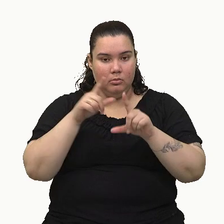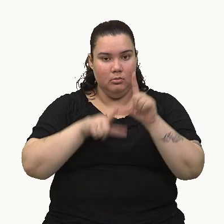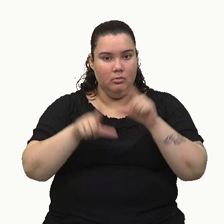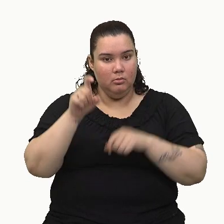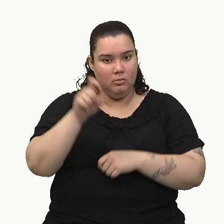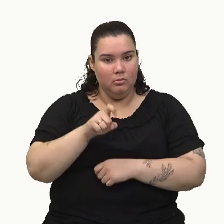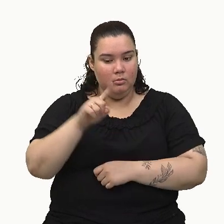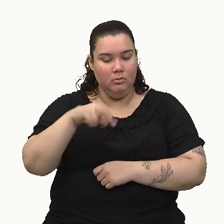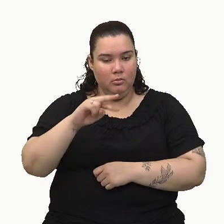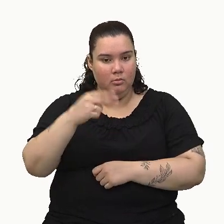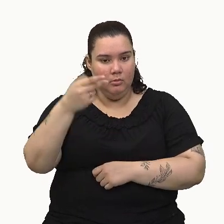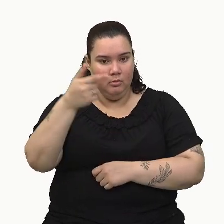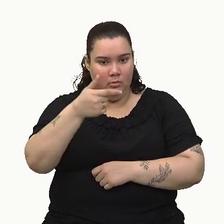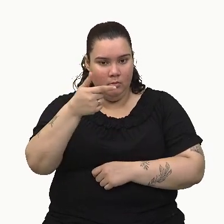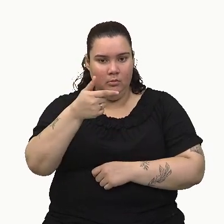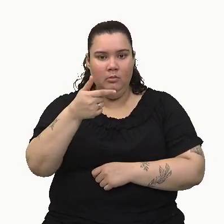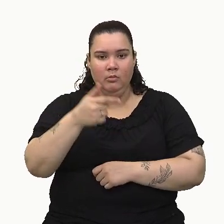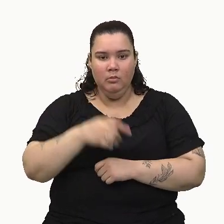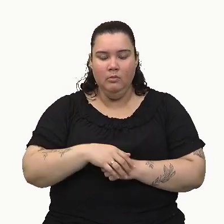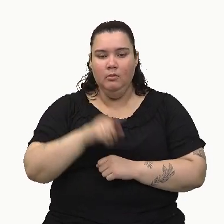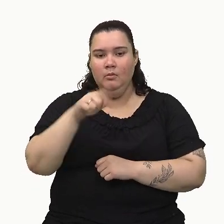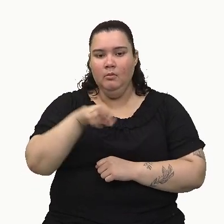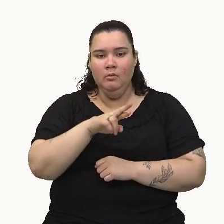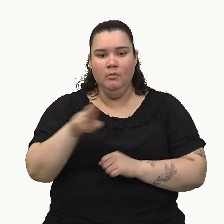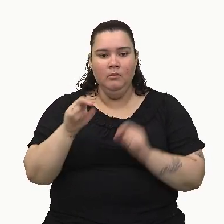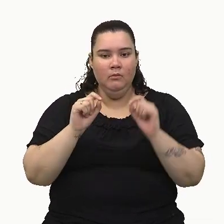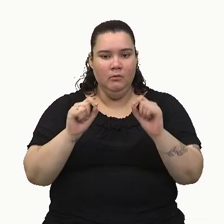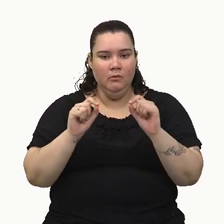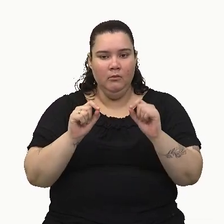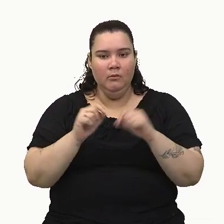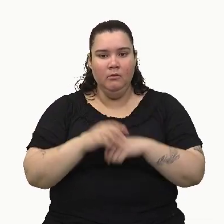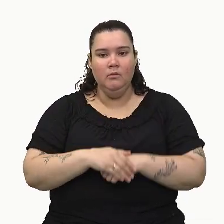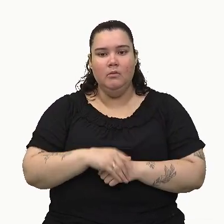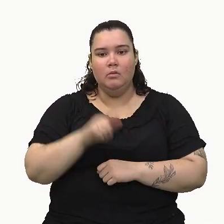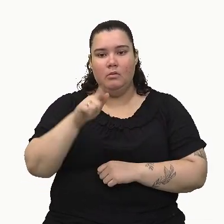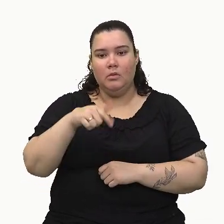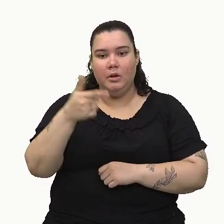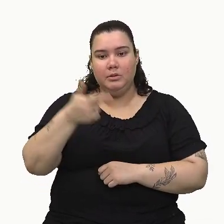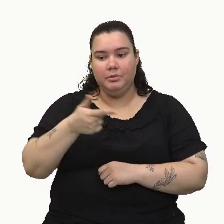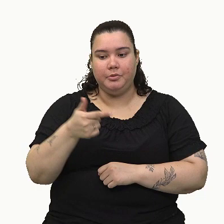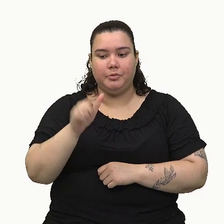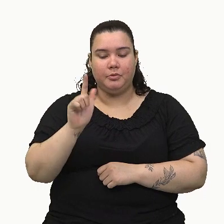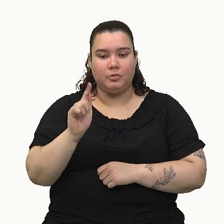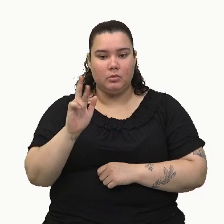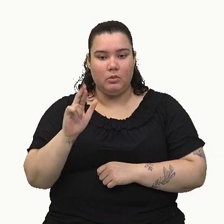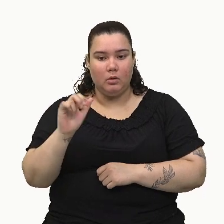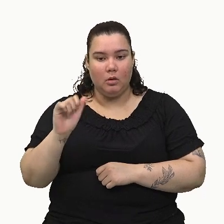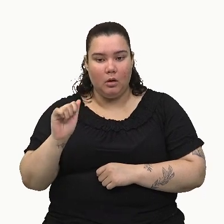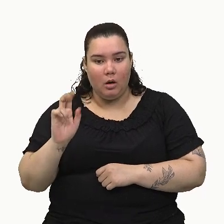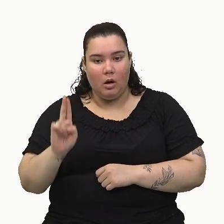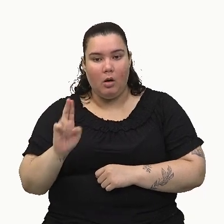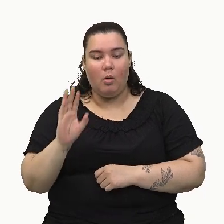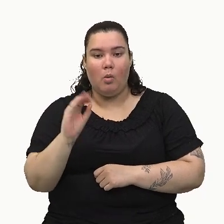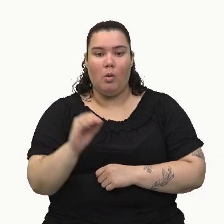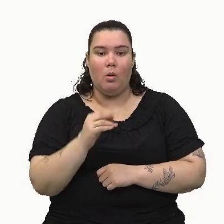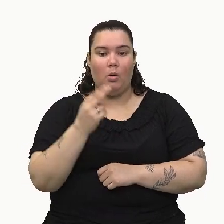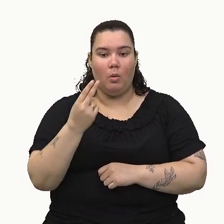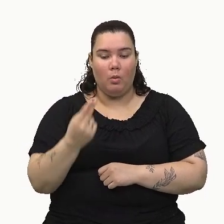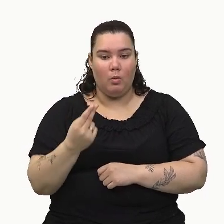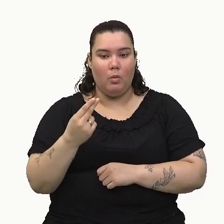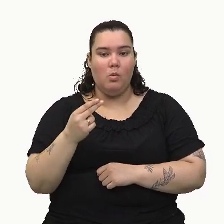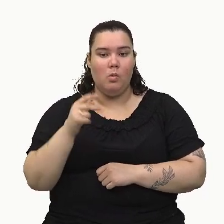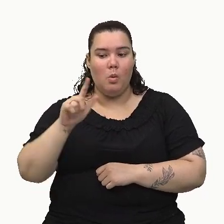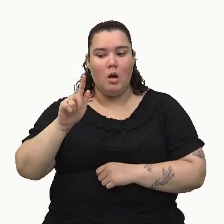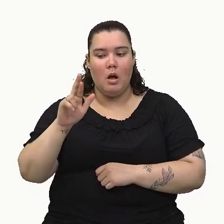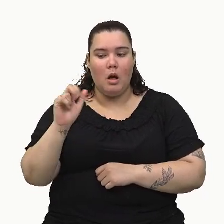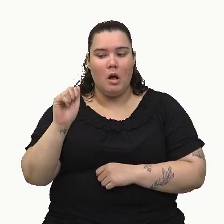2, essa função é chamada de função de segundo grau, ou função de grau 2, aí tanto